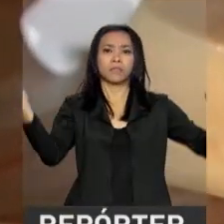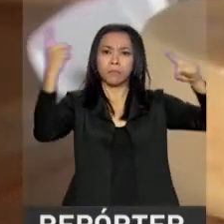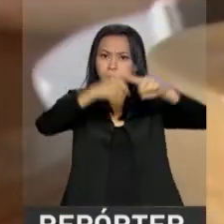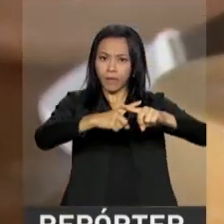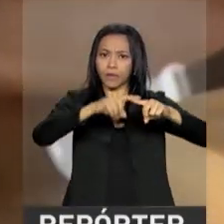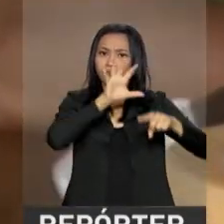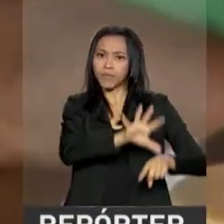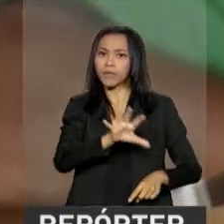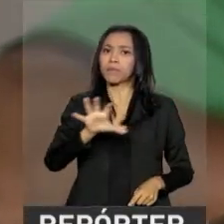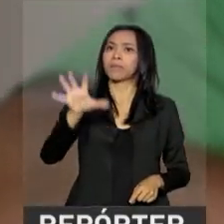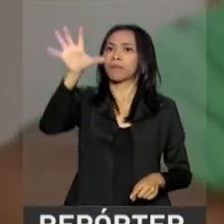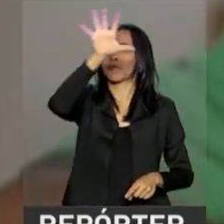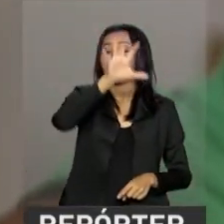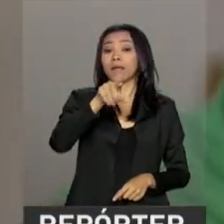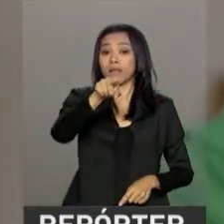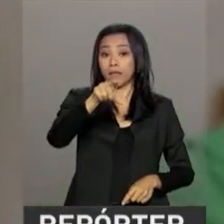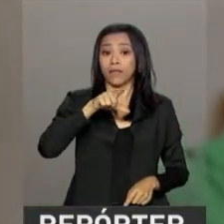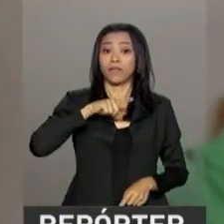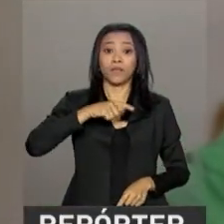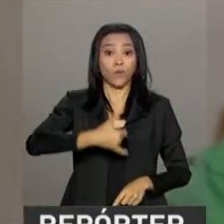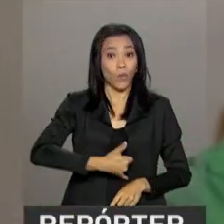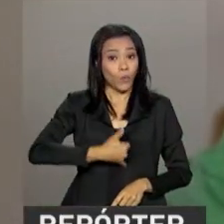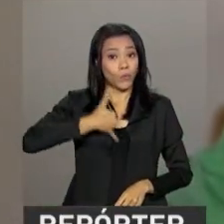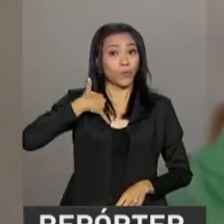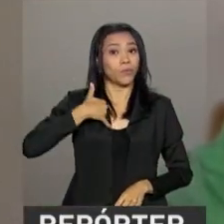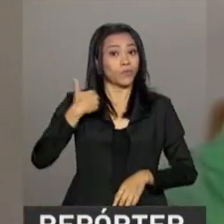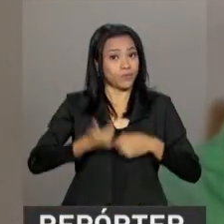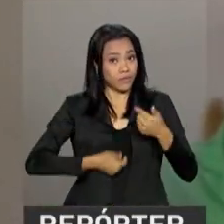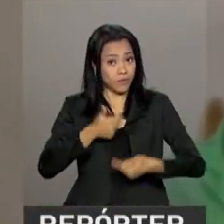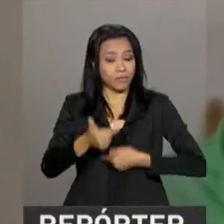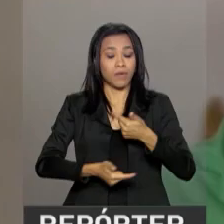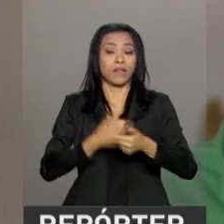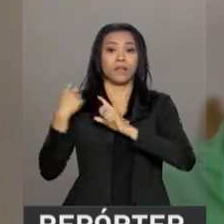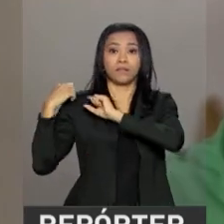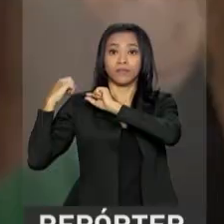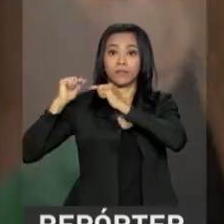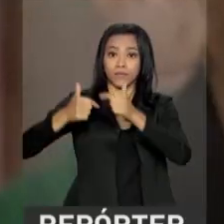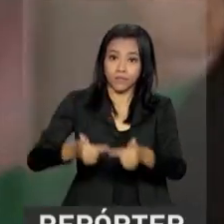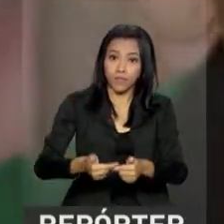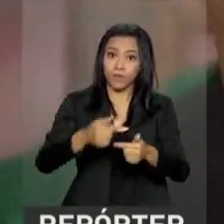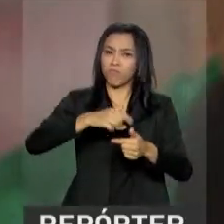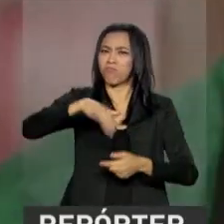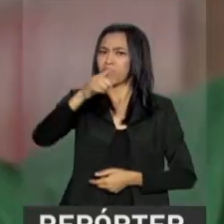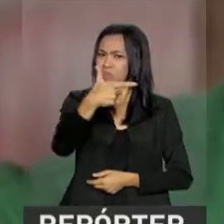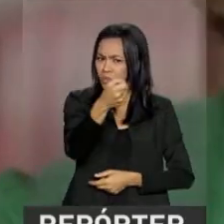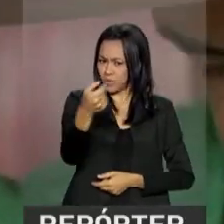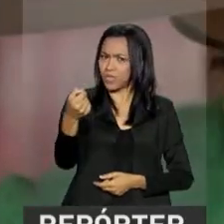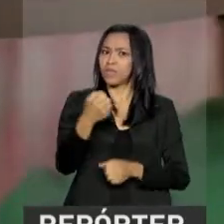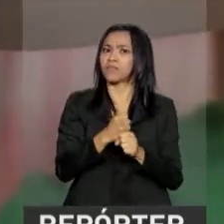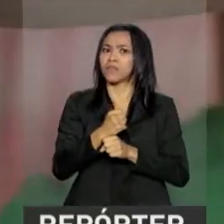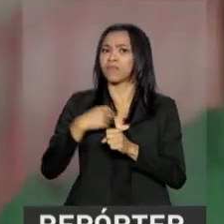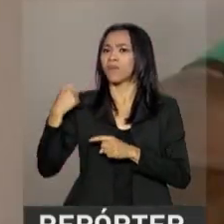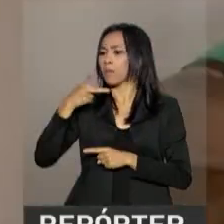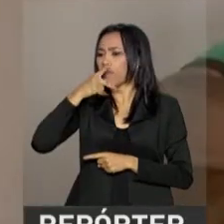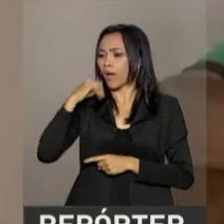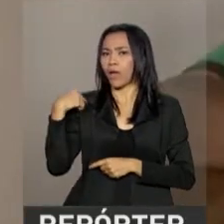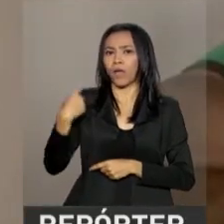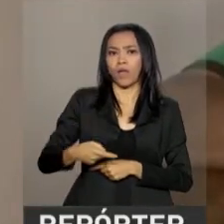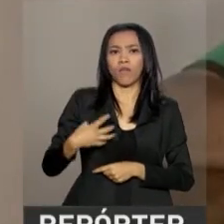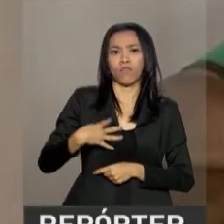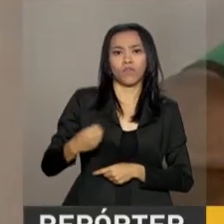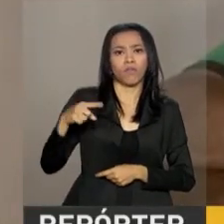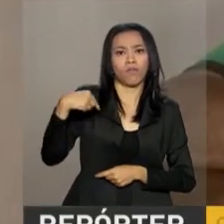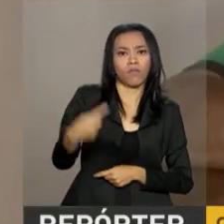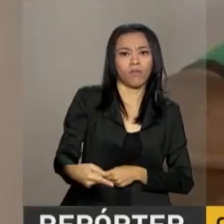onésio conta que tem orgulho de trabalhar com uma tradição que ultrapassa 200 anos e foi passada de pai para filho meu